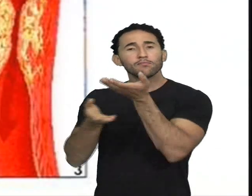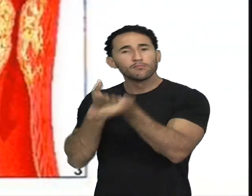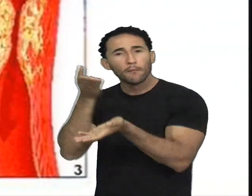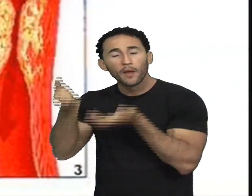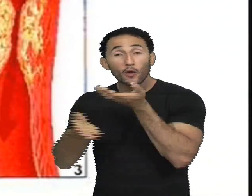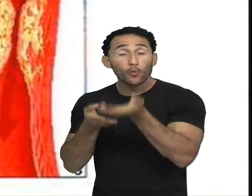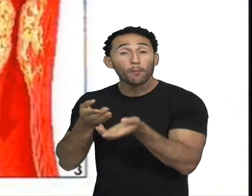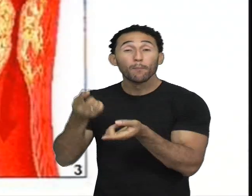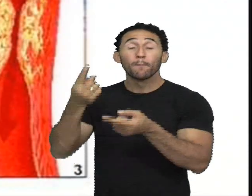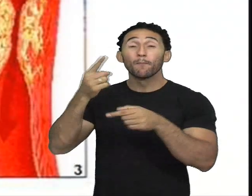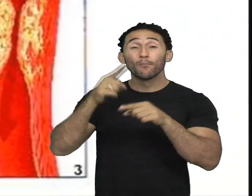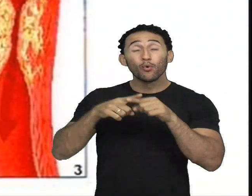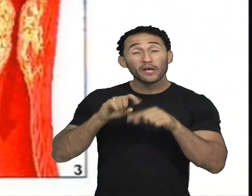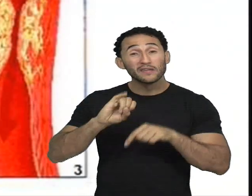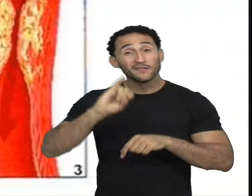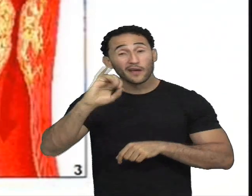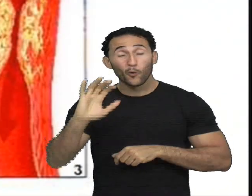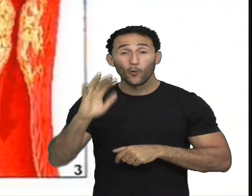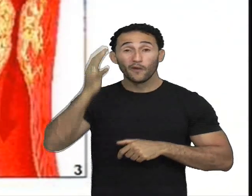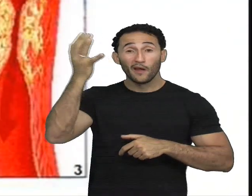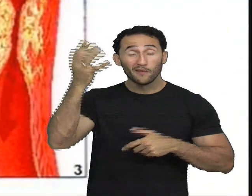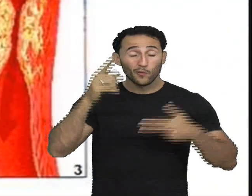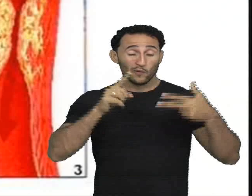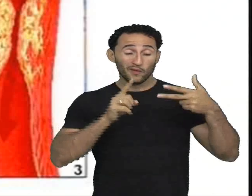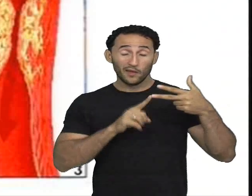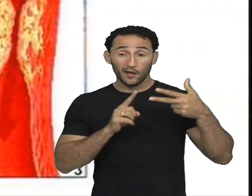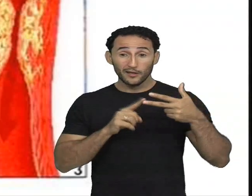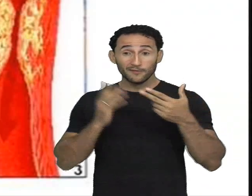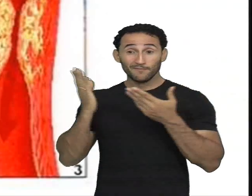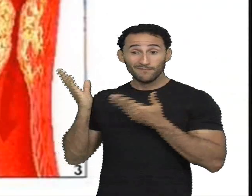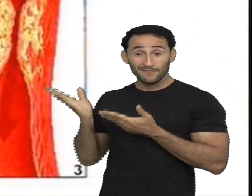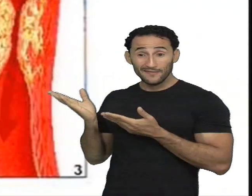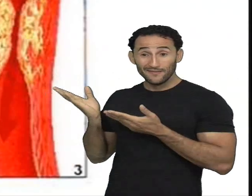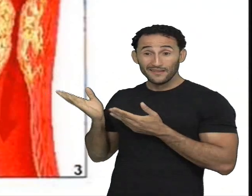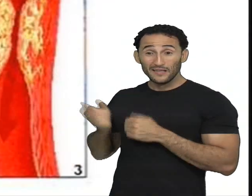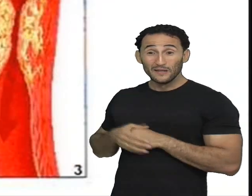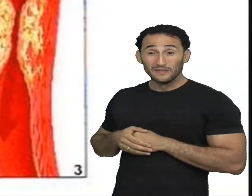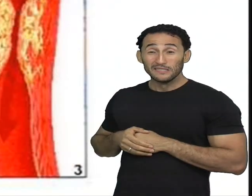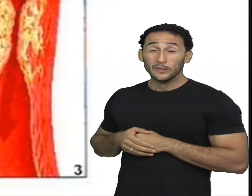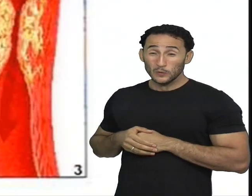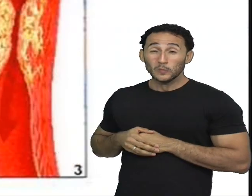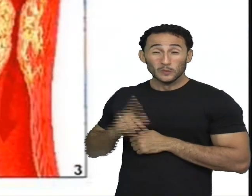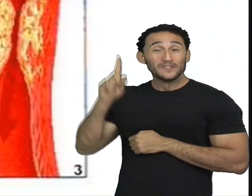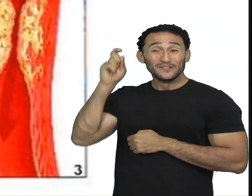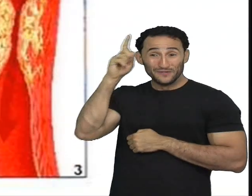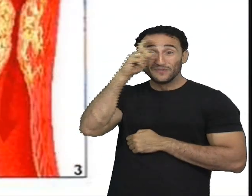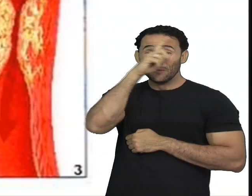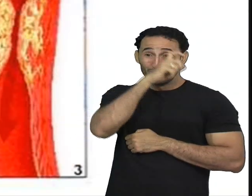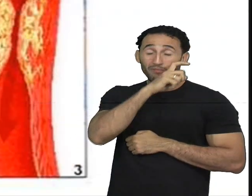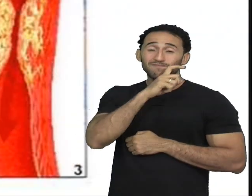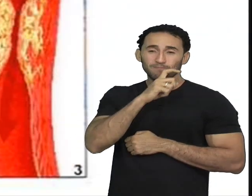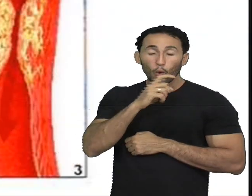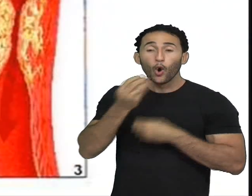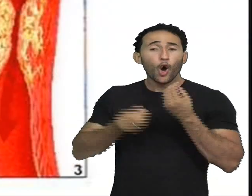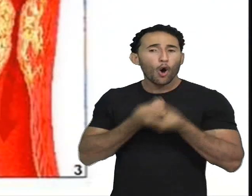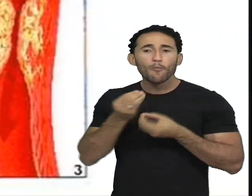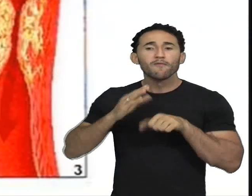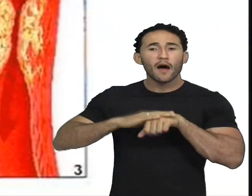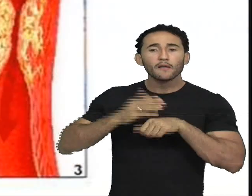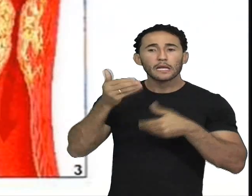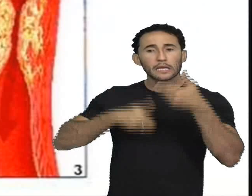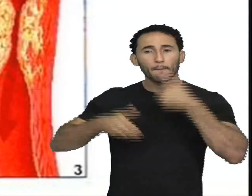já instalada. Aí a gente tem que lidar com ela. Como lidar com ela, né? Aí, através de angioplastia, através de